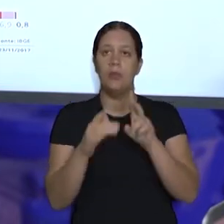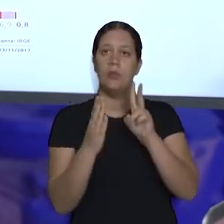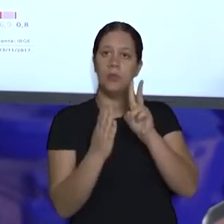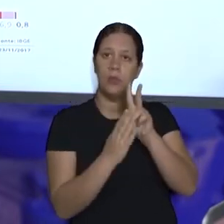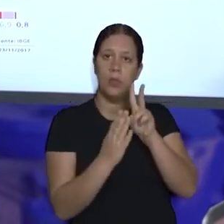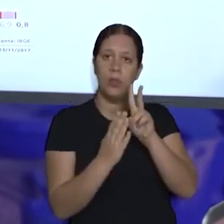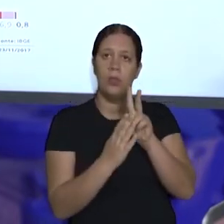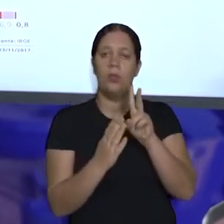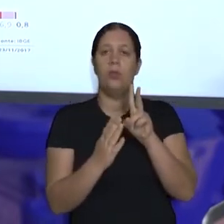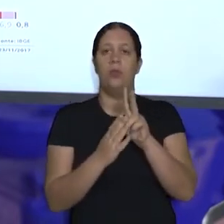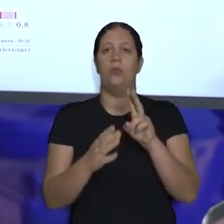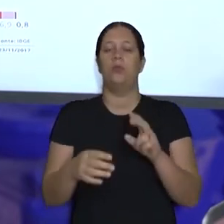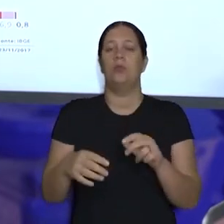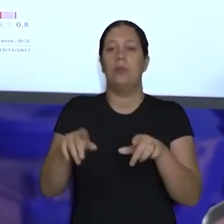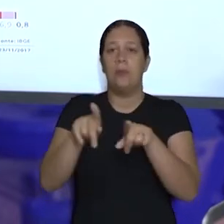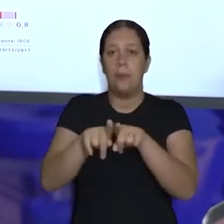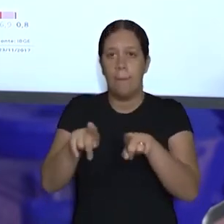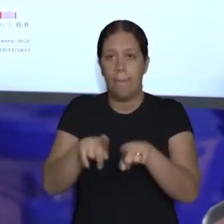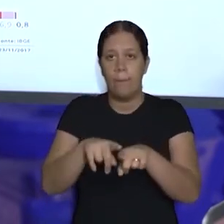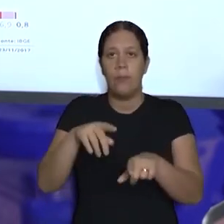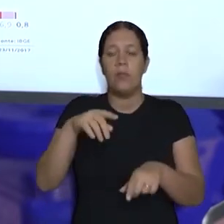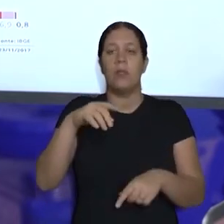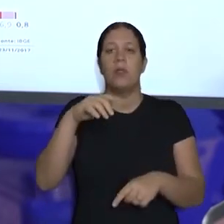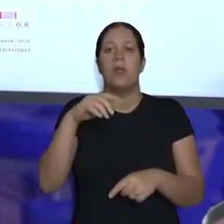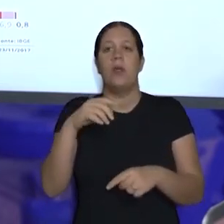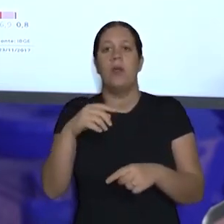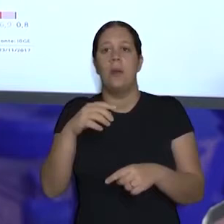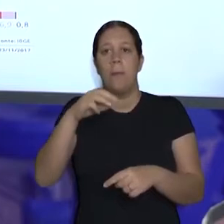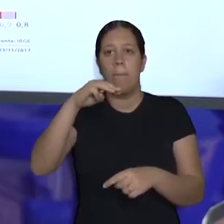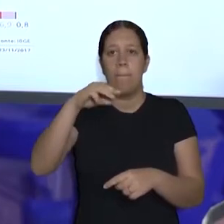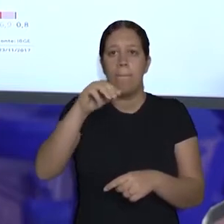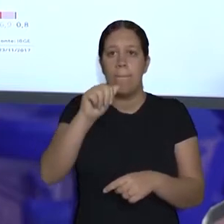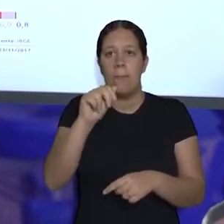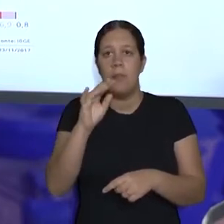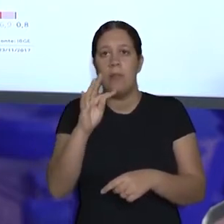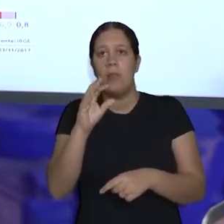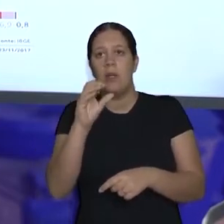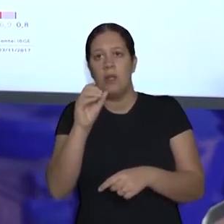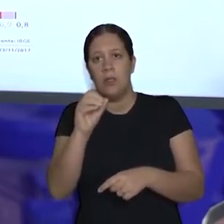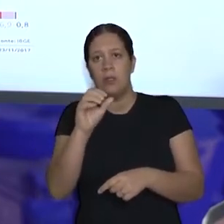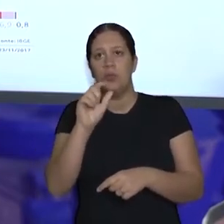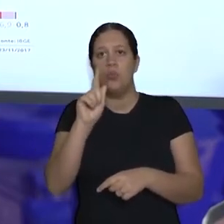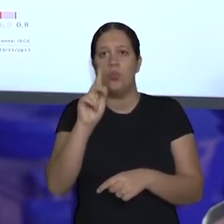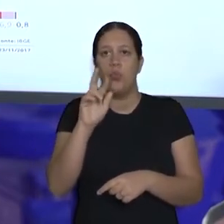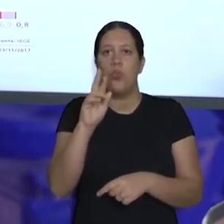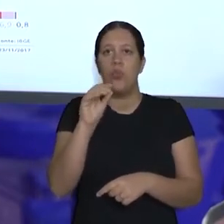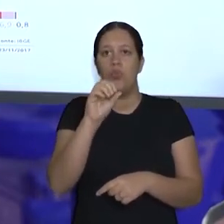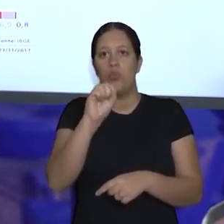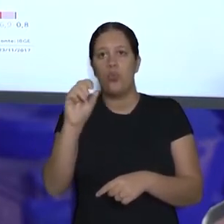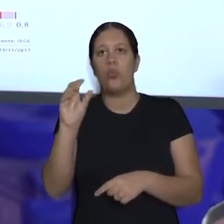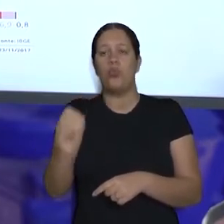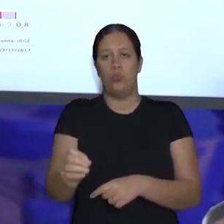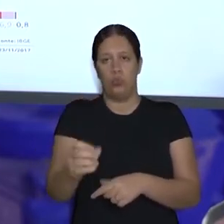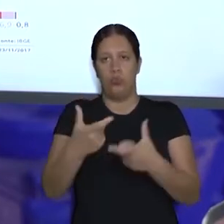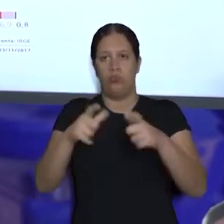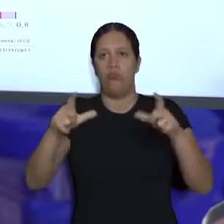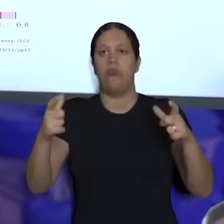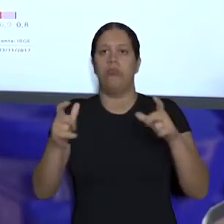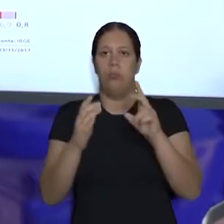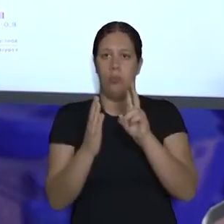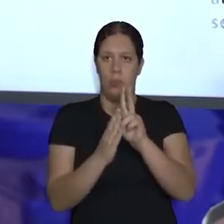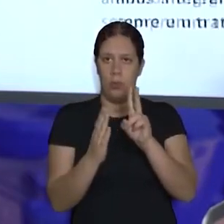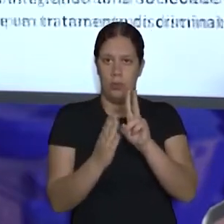porque nos estados do Mato Grosso e Mato Grosso do Sul há uma grande população e uma grande formação de etnias e comunidades indígenas.